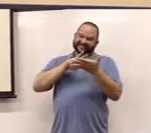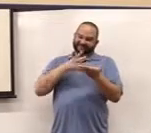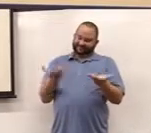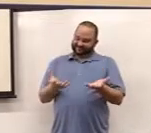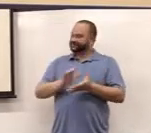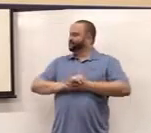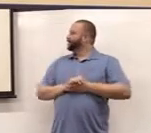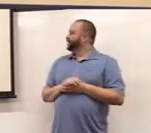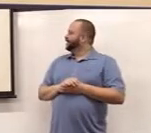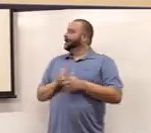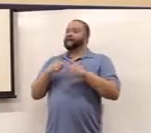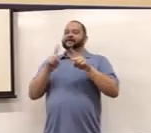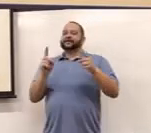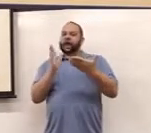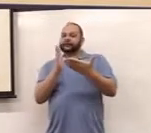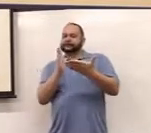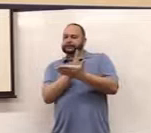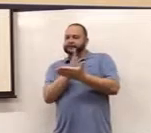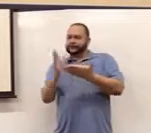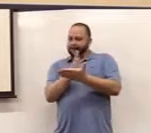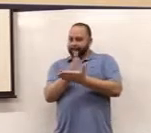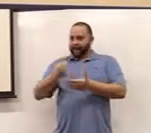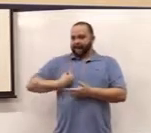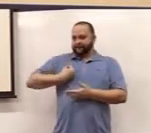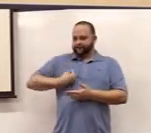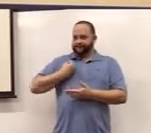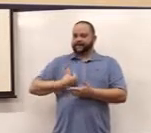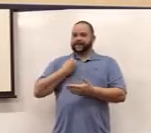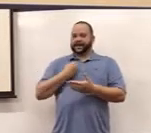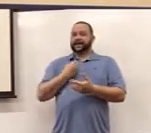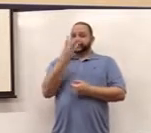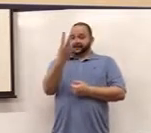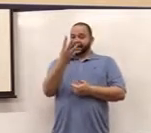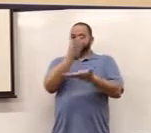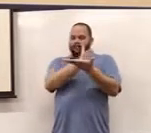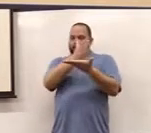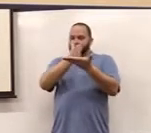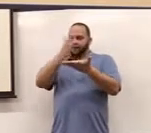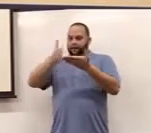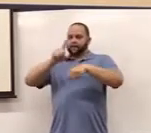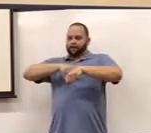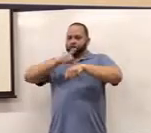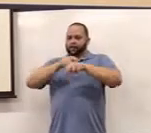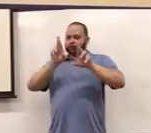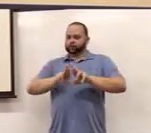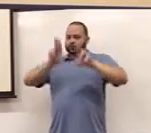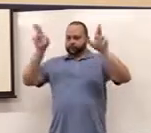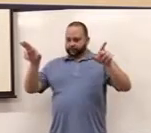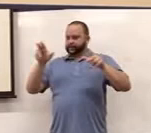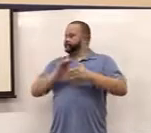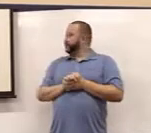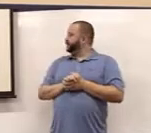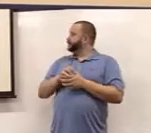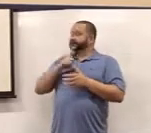divide a vida dele, artística, em três grandes fases. Os nomes aqui das fases sou eu que estou dando,